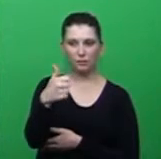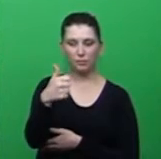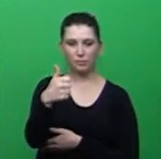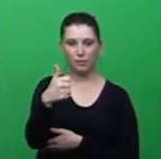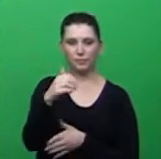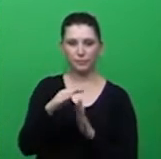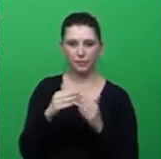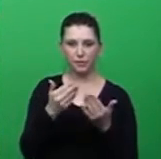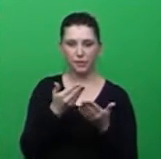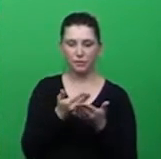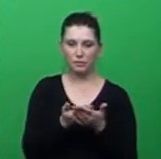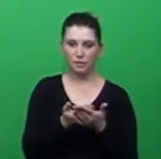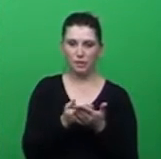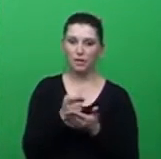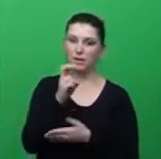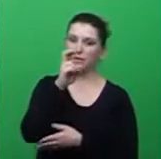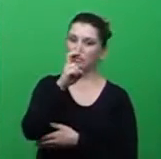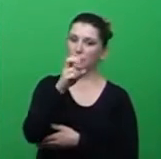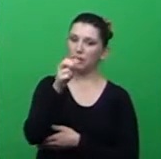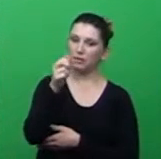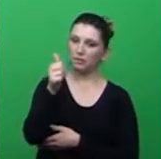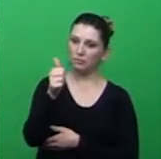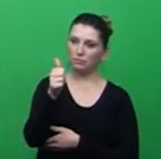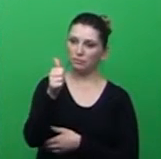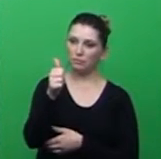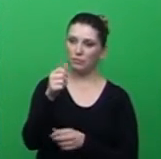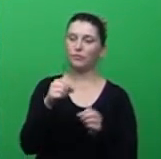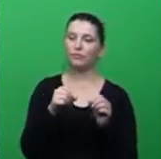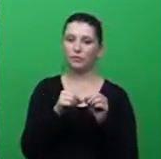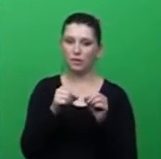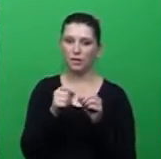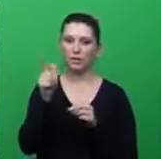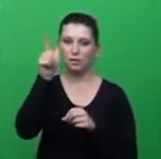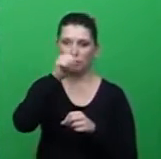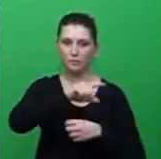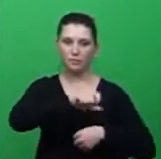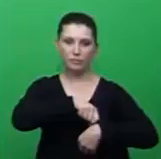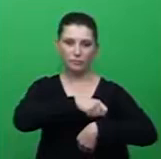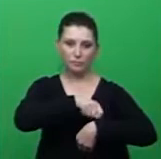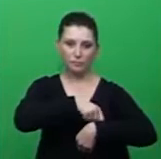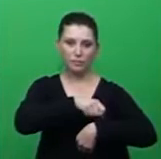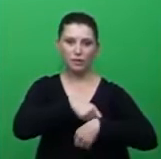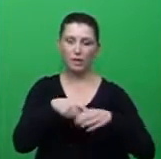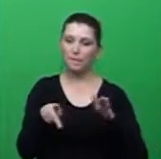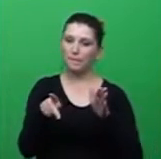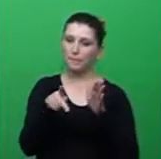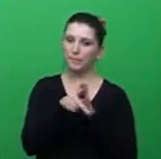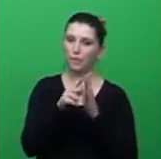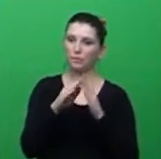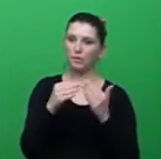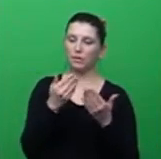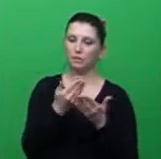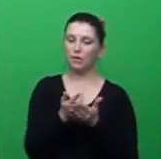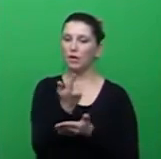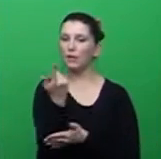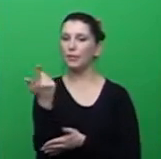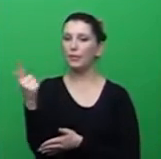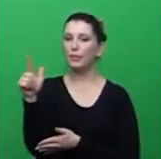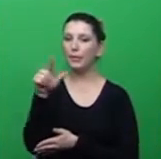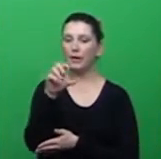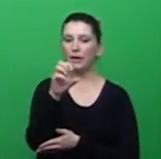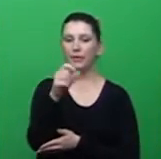existem, 51 retornaram a fazer a merenda nas unidades. As outras 20 escolas da